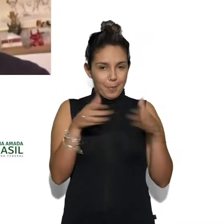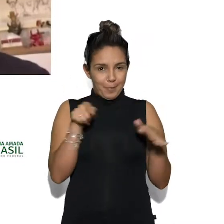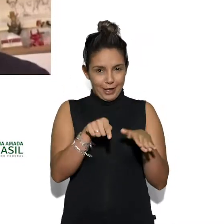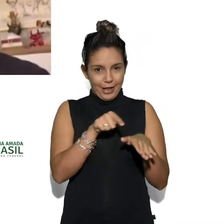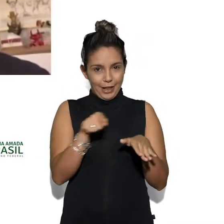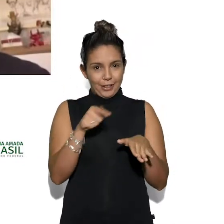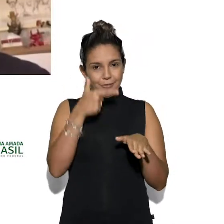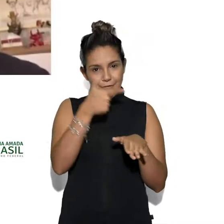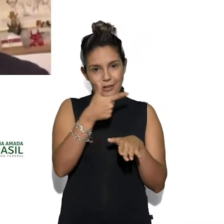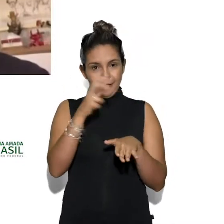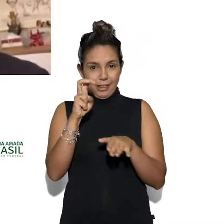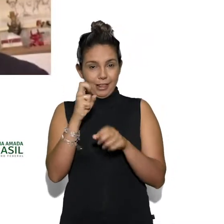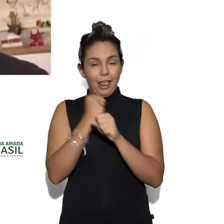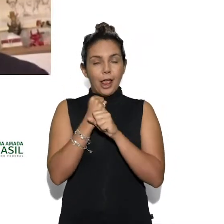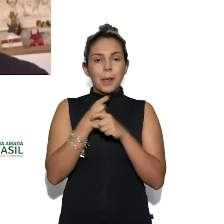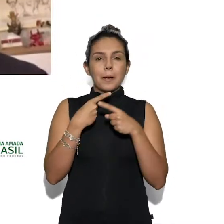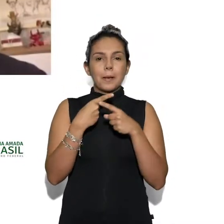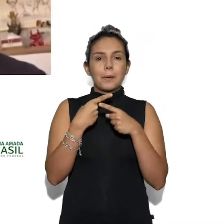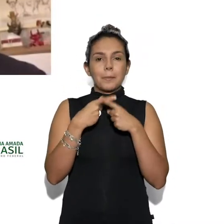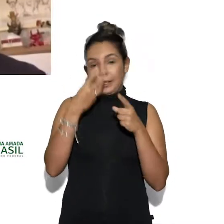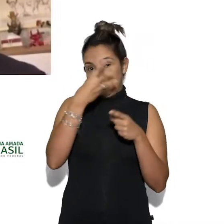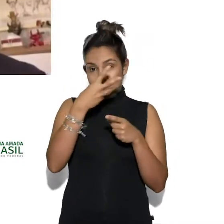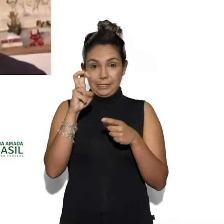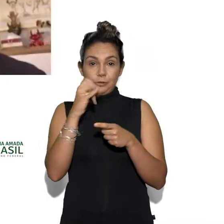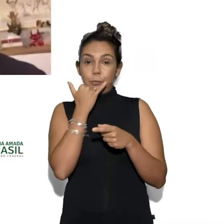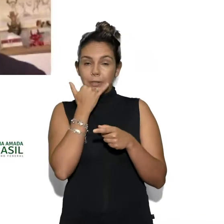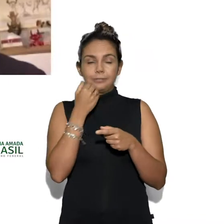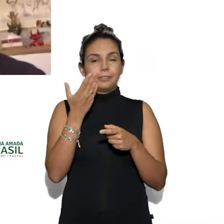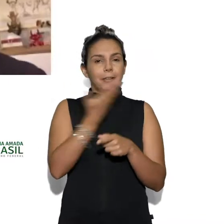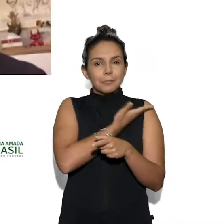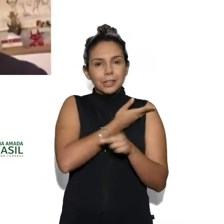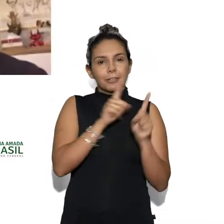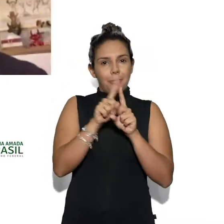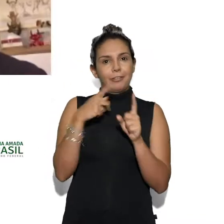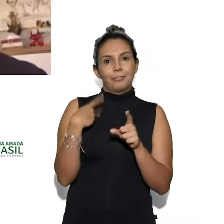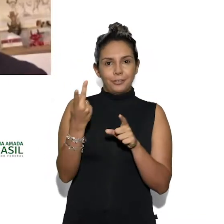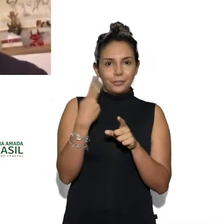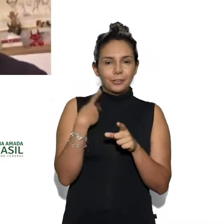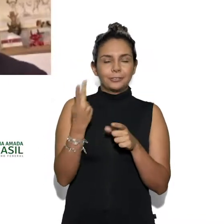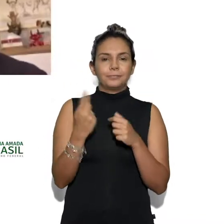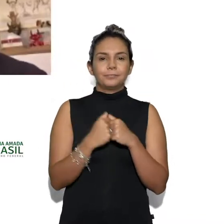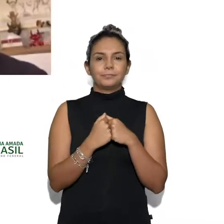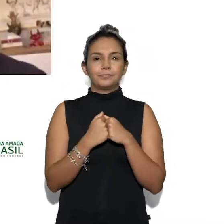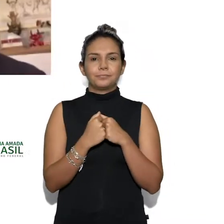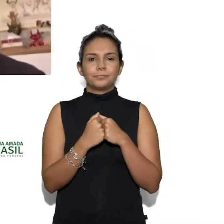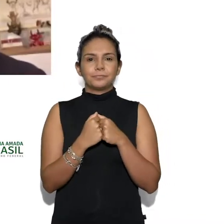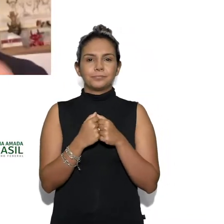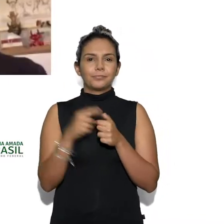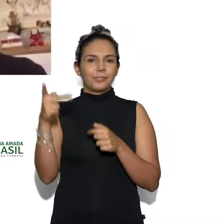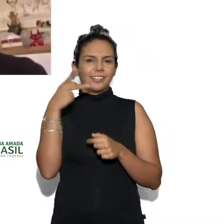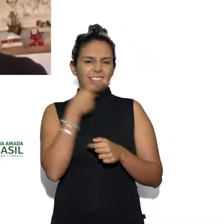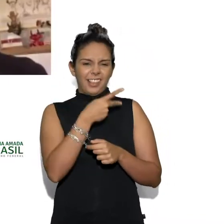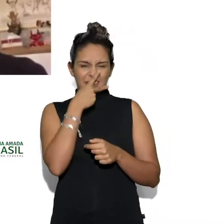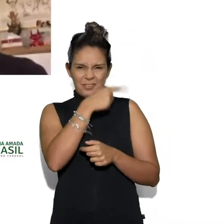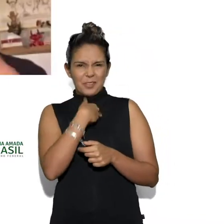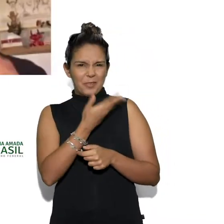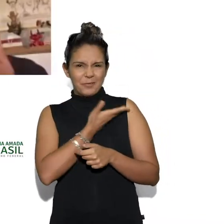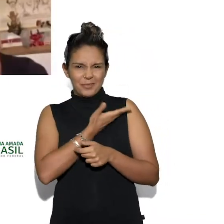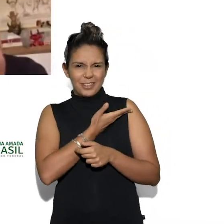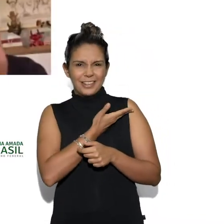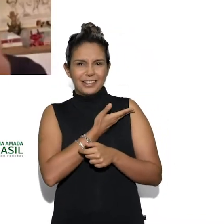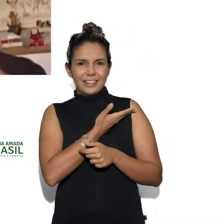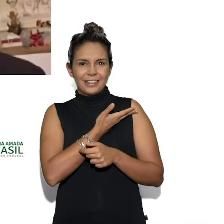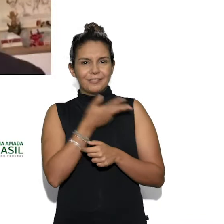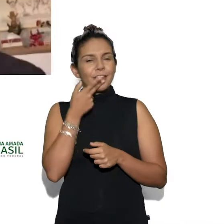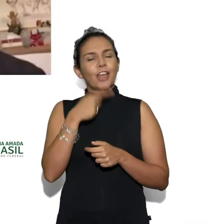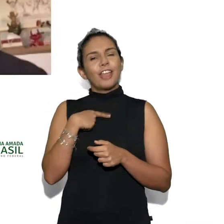do 35º ano, como também tê-lo como um amigo. Isso para mim... você acha que eu sou seu amigo, Afonso? Eu